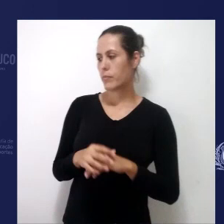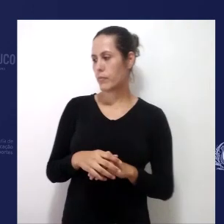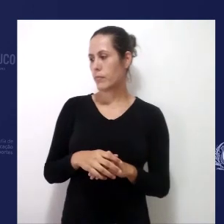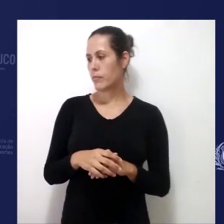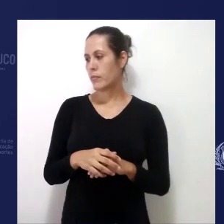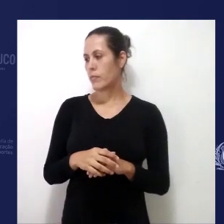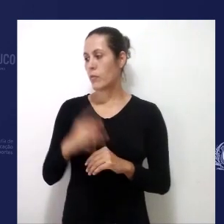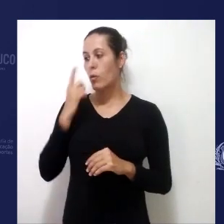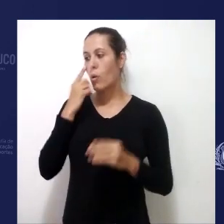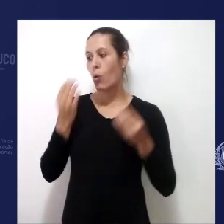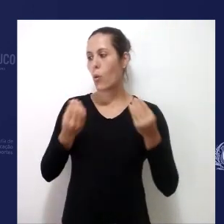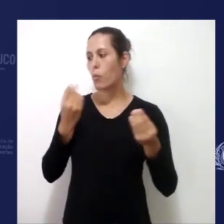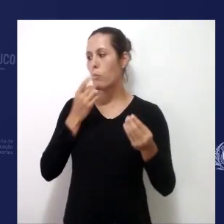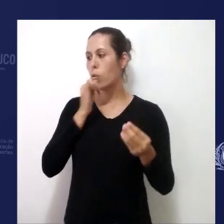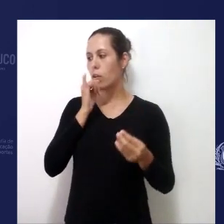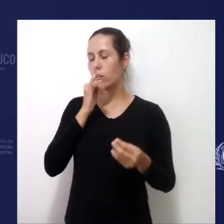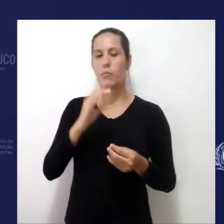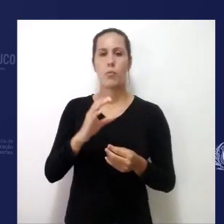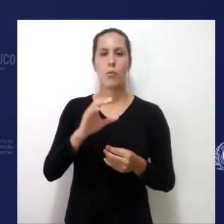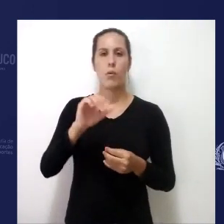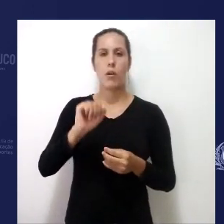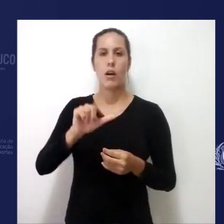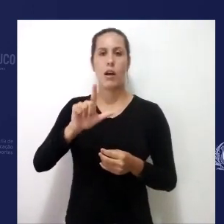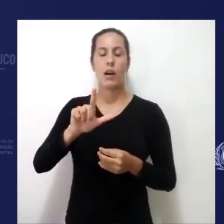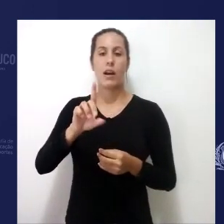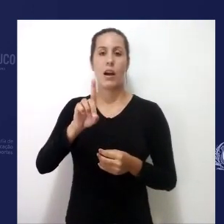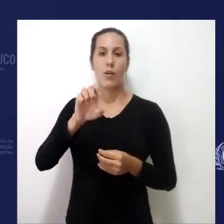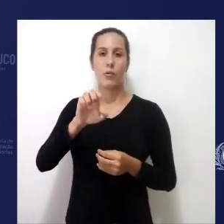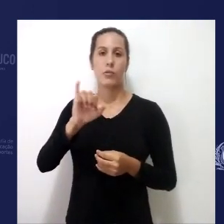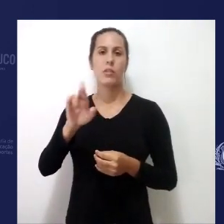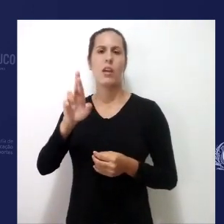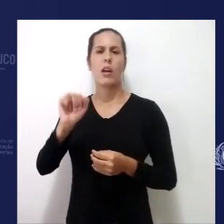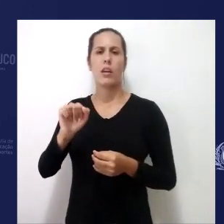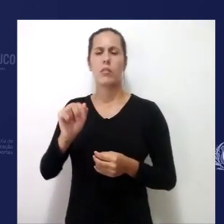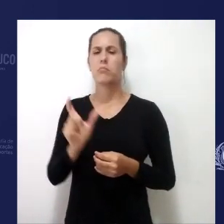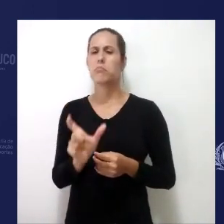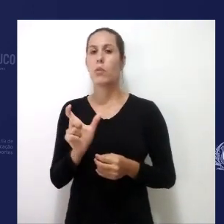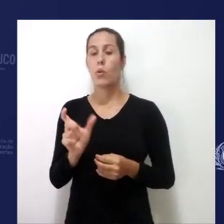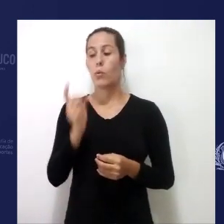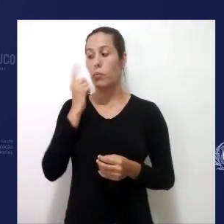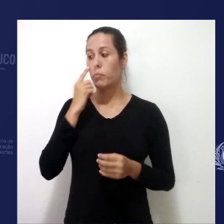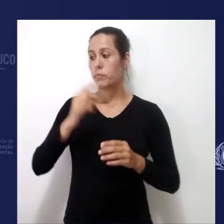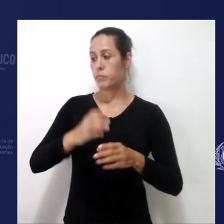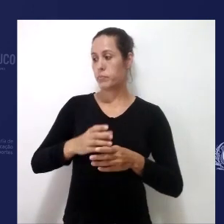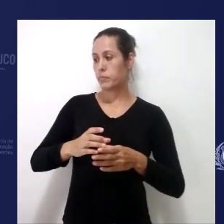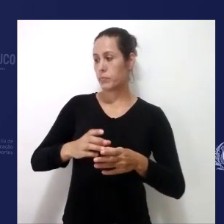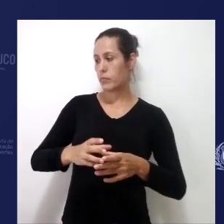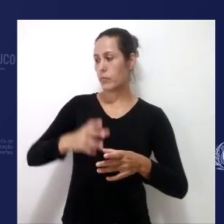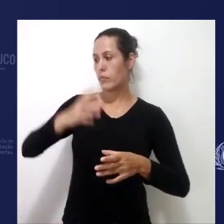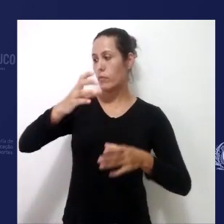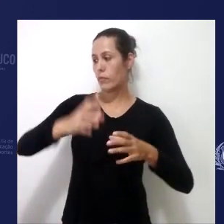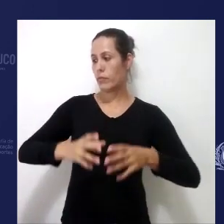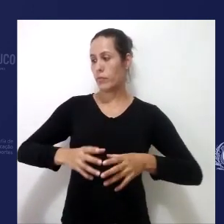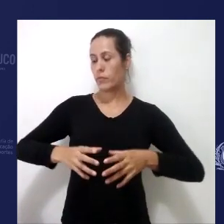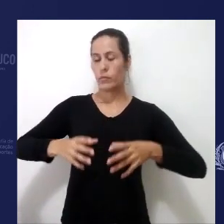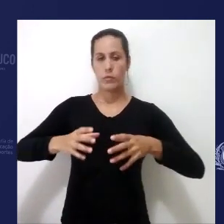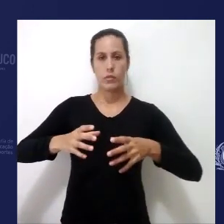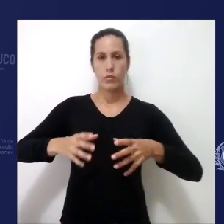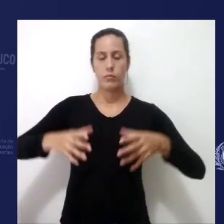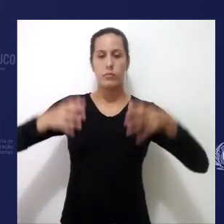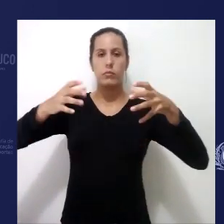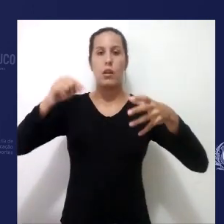máquina térmica, no caso aí de uma caldeira. Você observa aí na caldeira que ela está recebendo calor, a